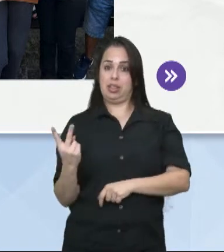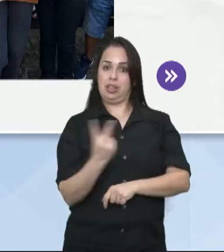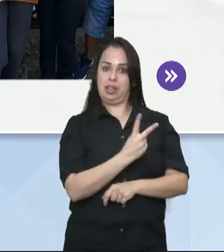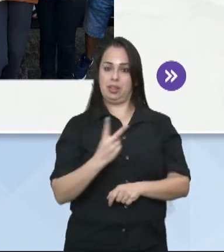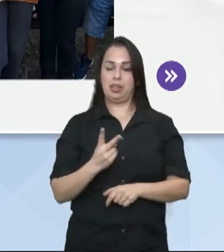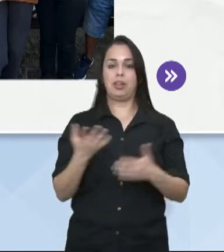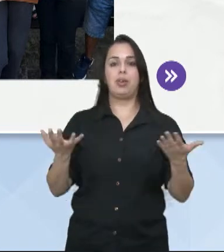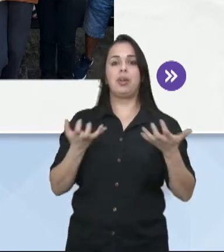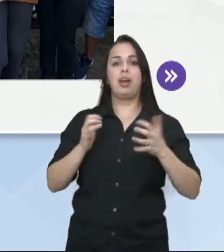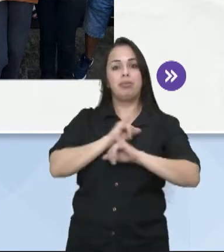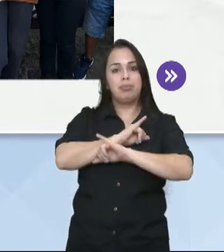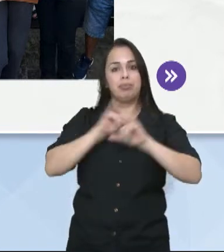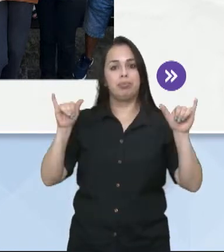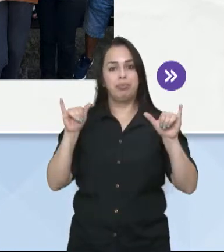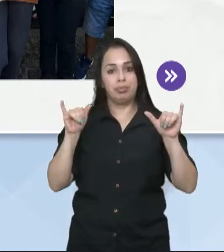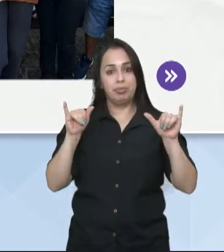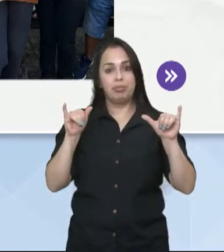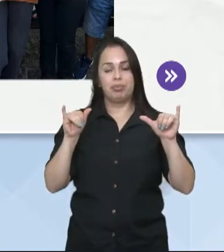aqui registrar